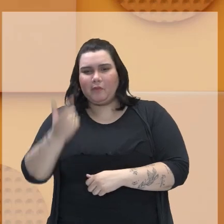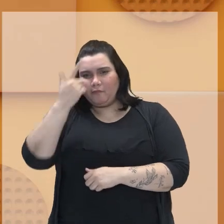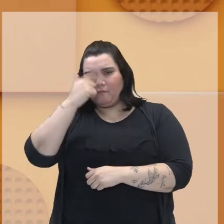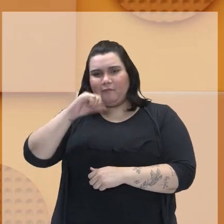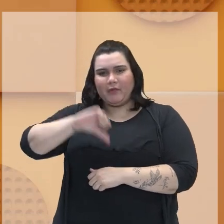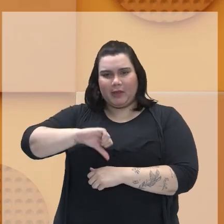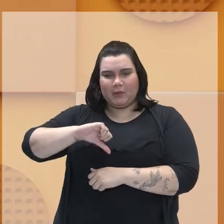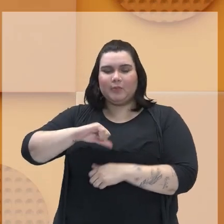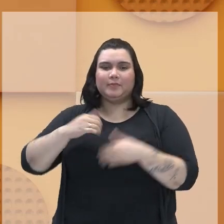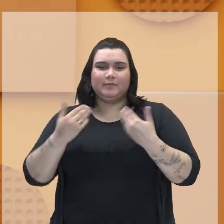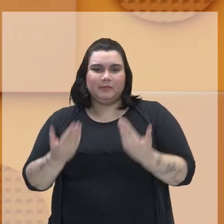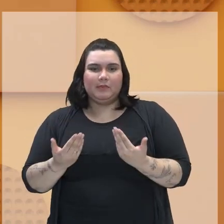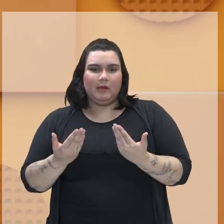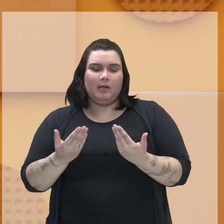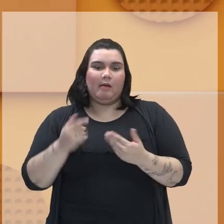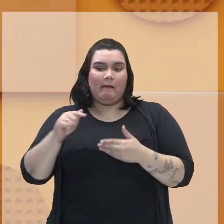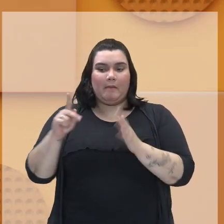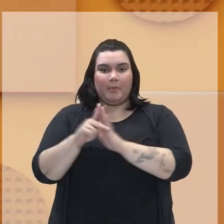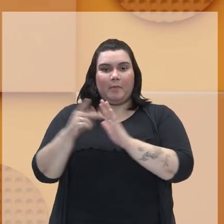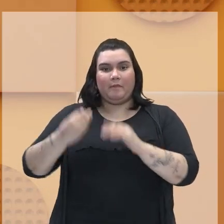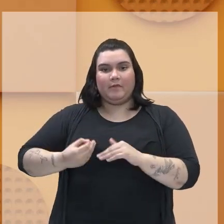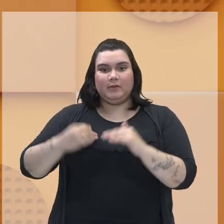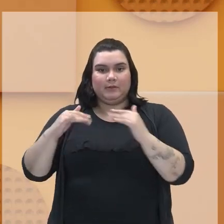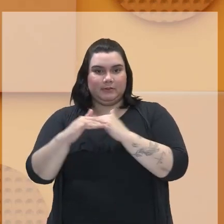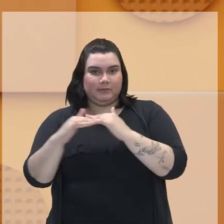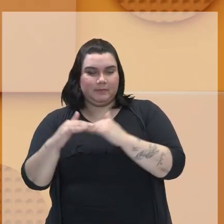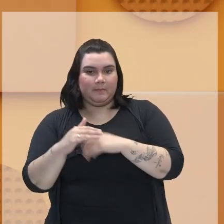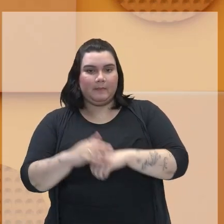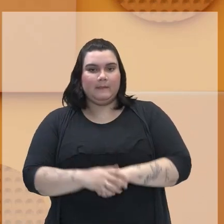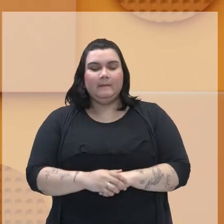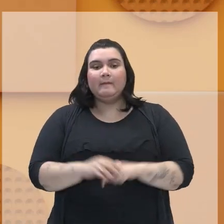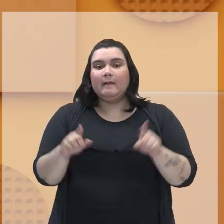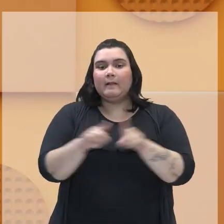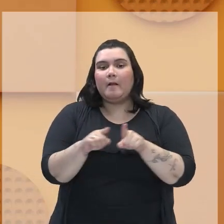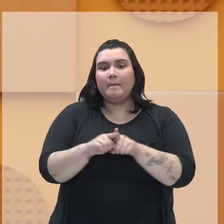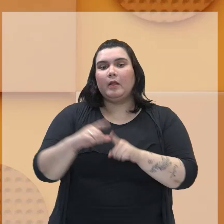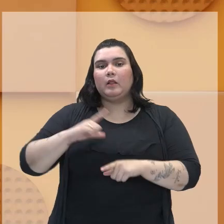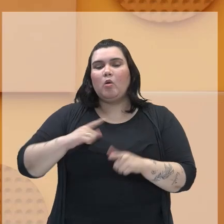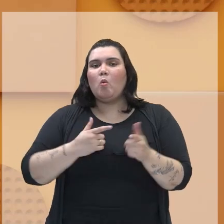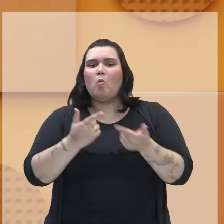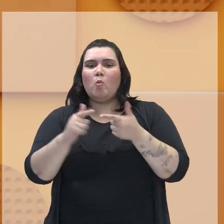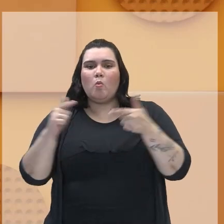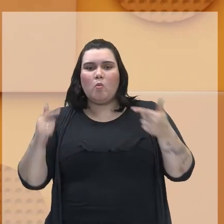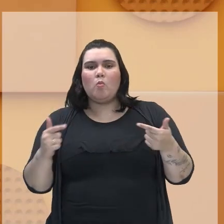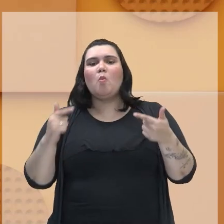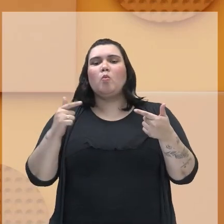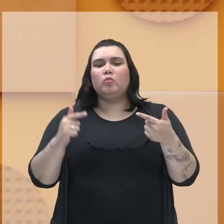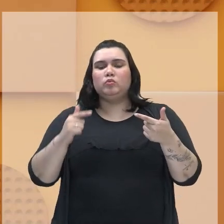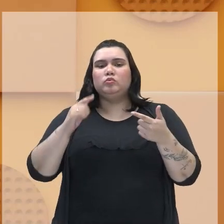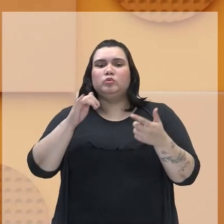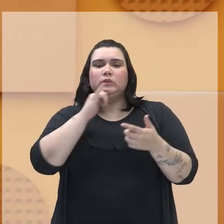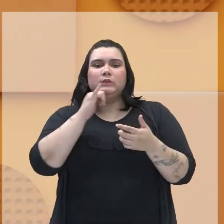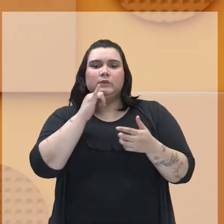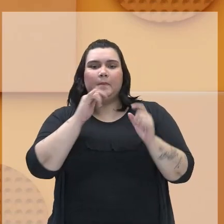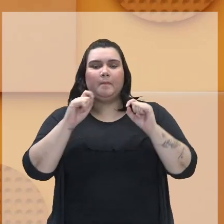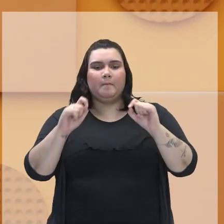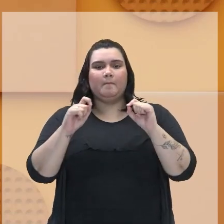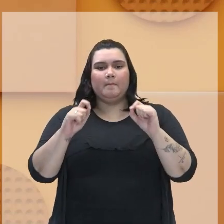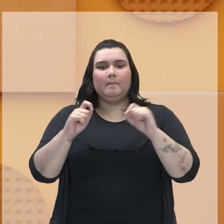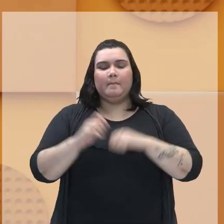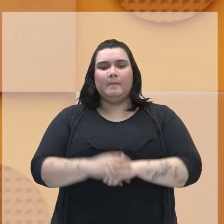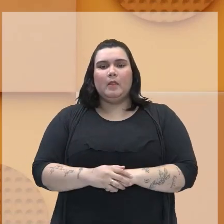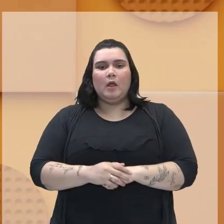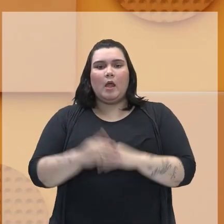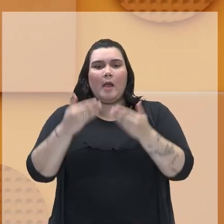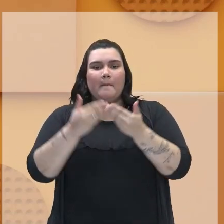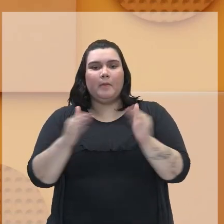vida que se queria que estivesse no centro da cidade. Também vamos ter outros monumentos hoje, né, também, como por exemplo o monumento de abertura dos